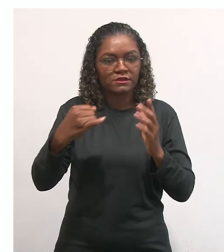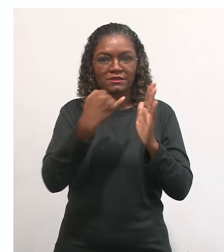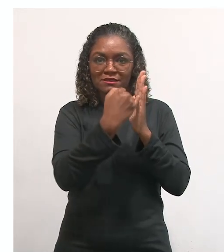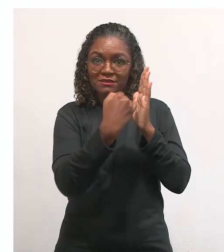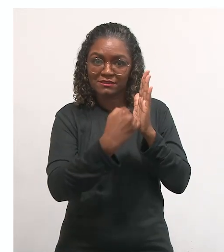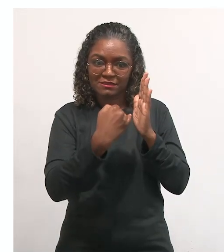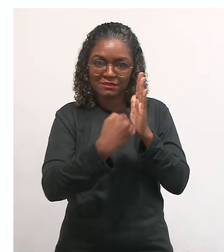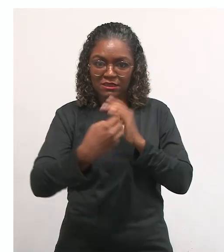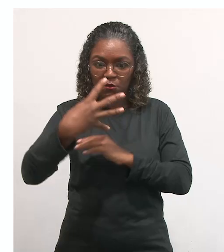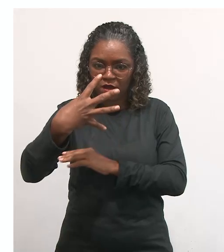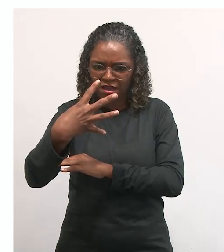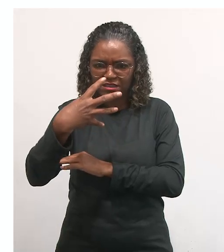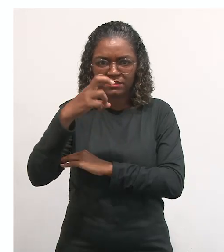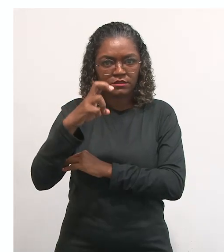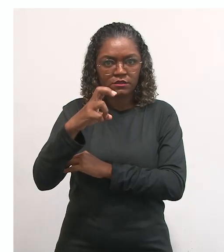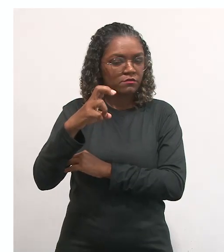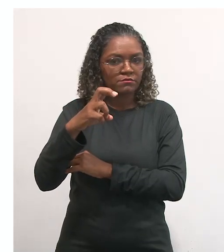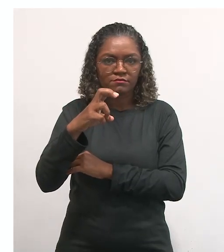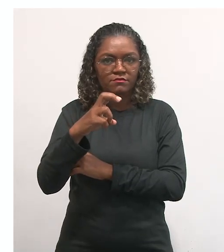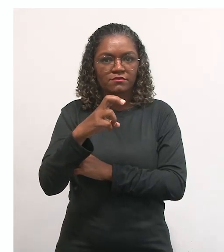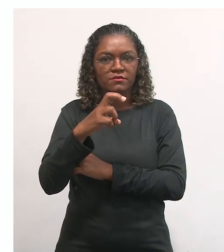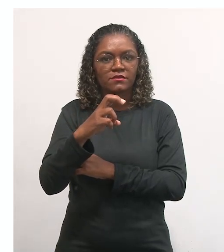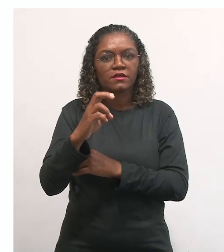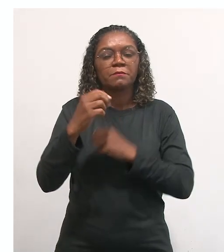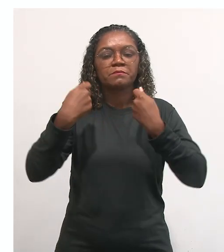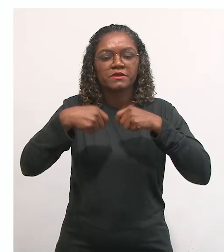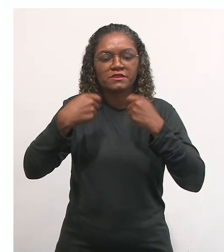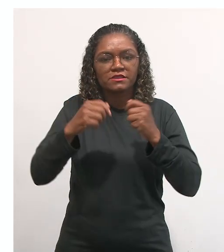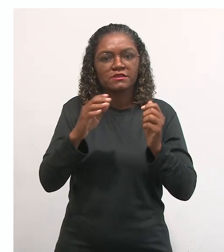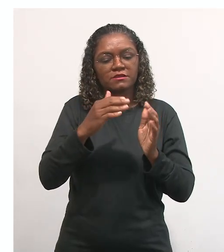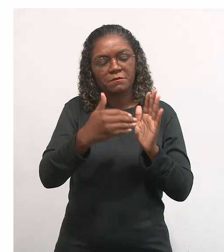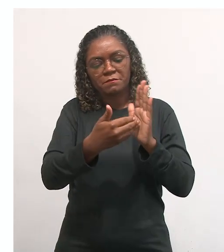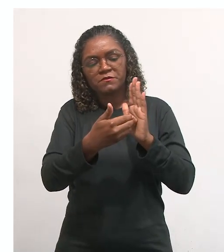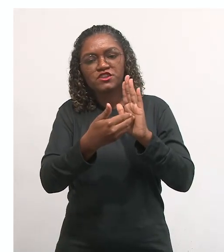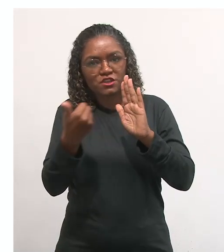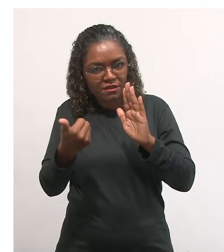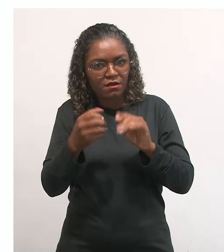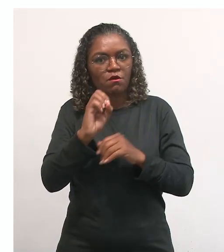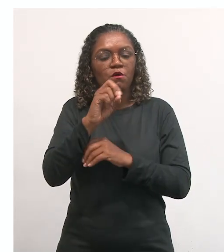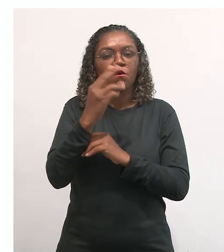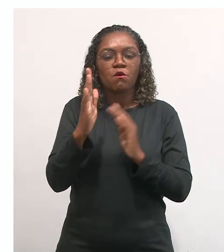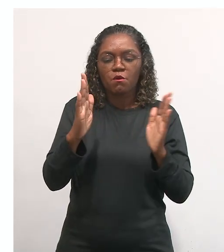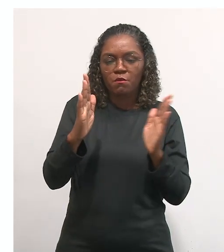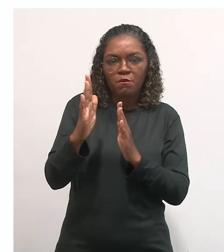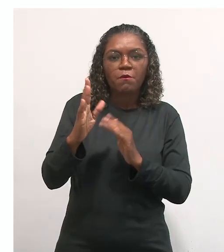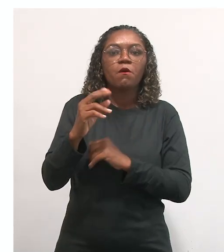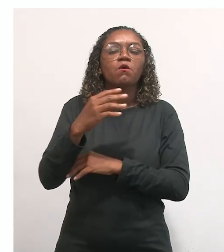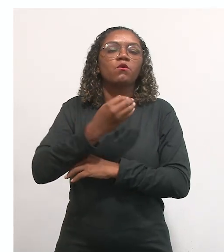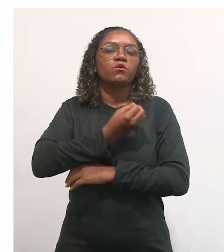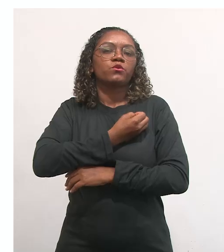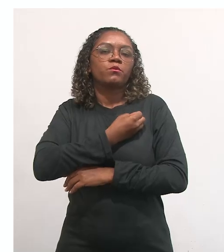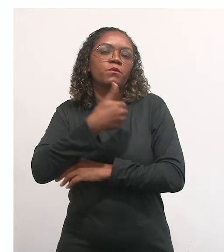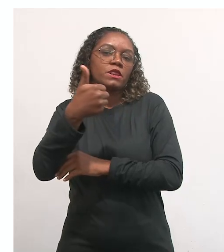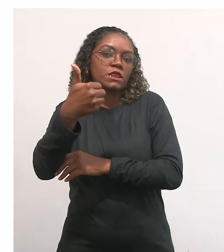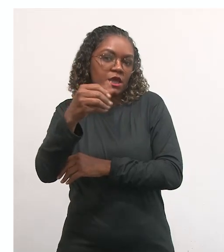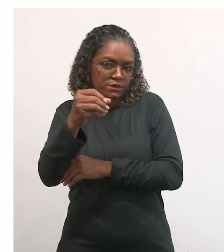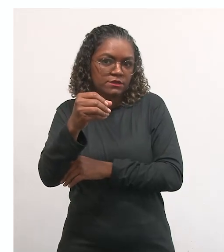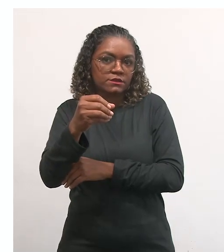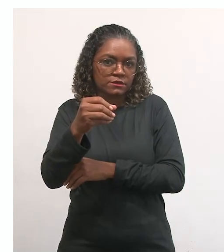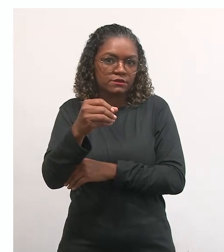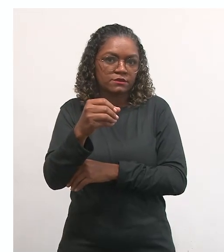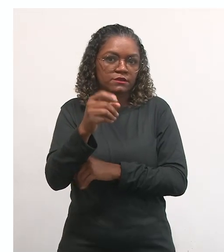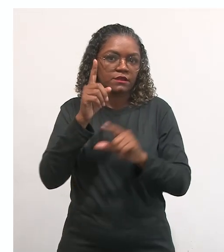eh não vão ficar dentro do texto né Elas vão ficar ali recuadas então tamanho 10 ou às vezes pode ser